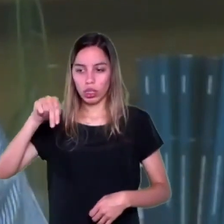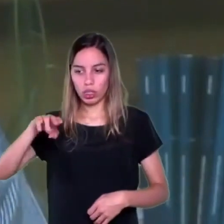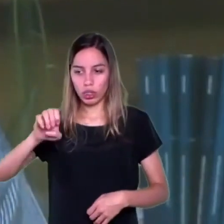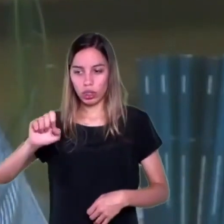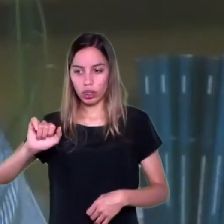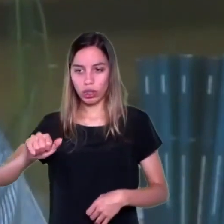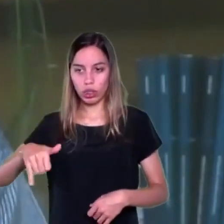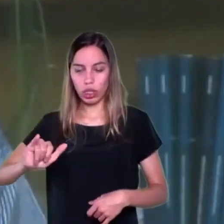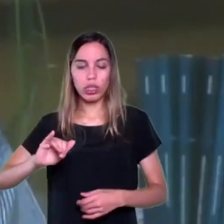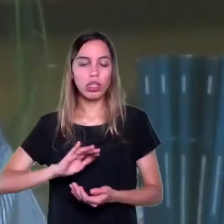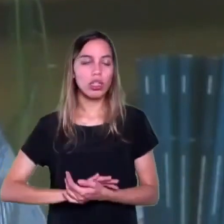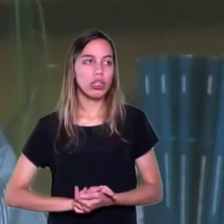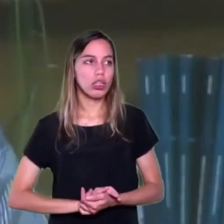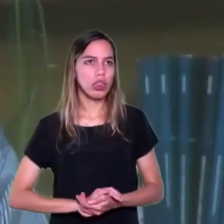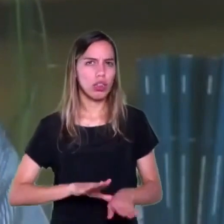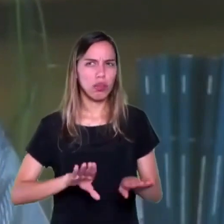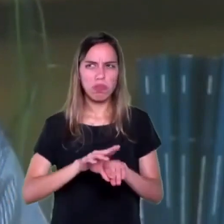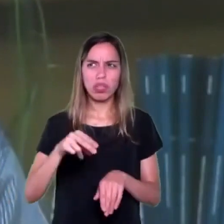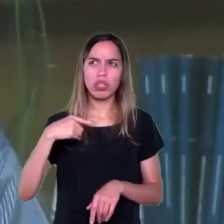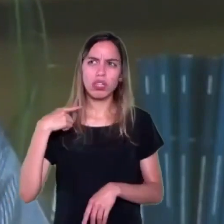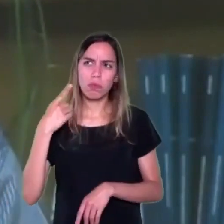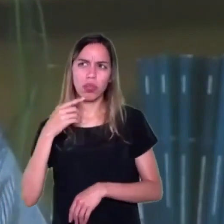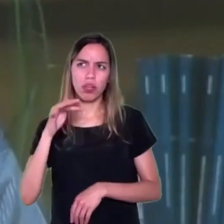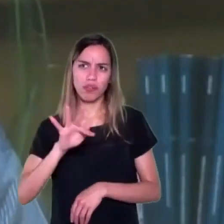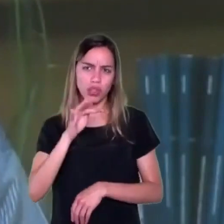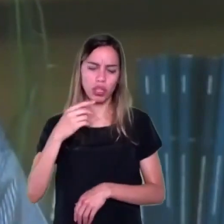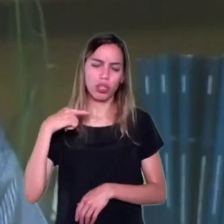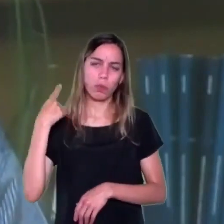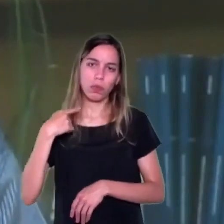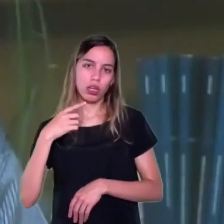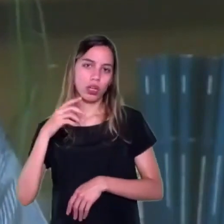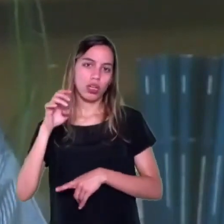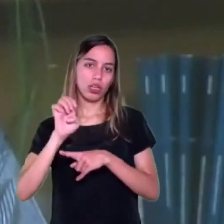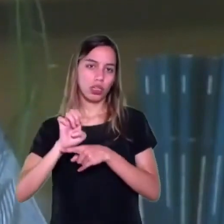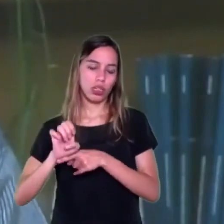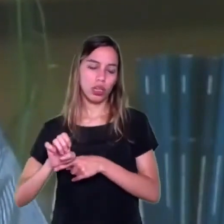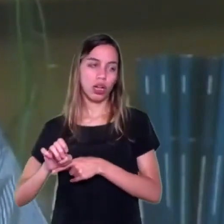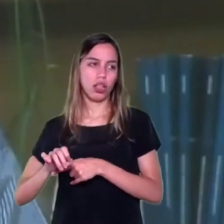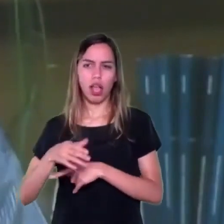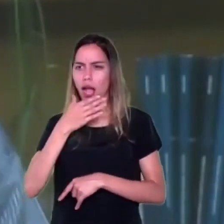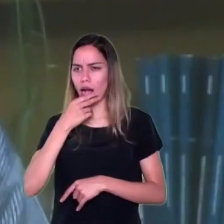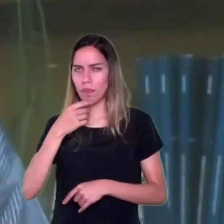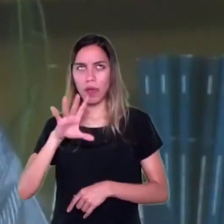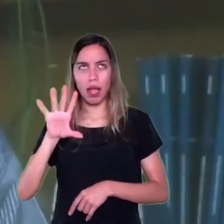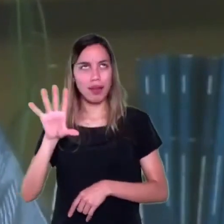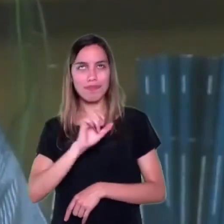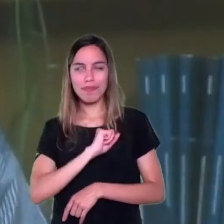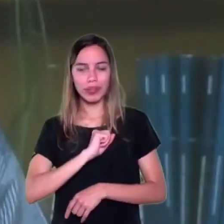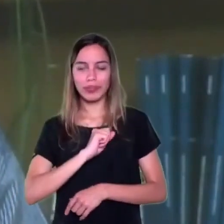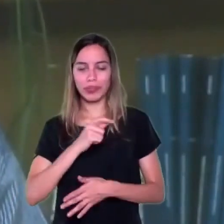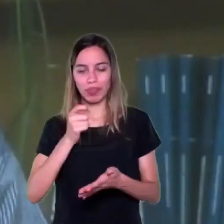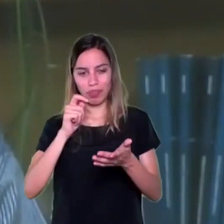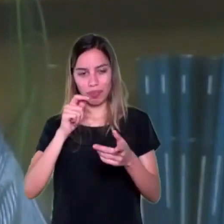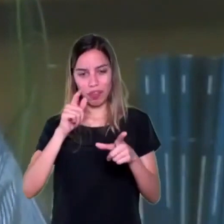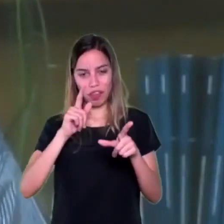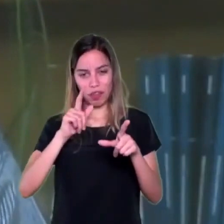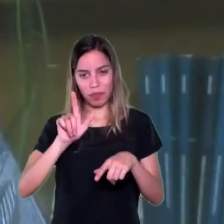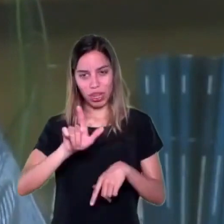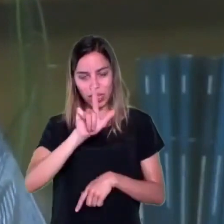deputado estadual, e era um escritor apaixonado pela literatura. Quando ele morreu, em